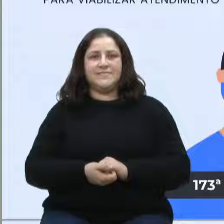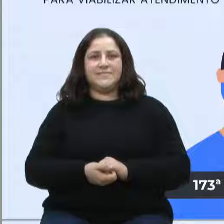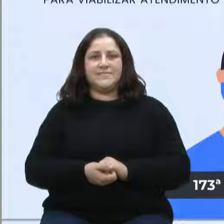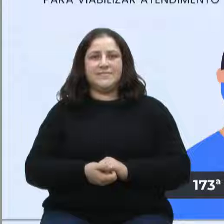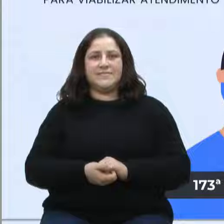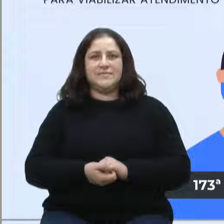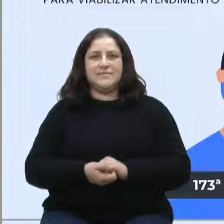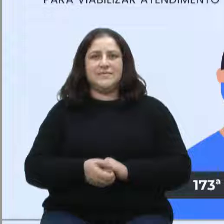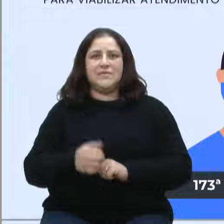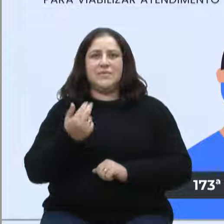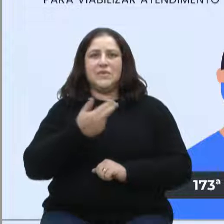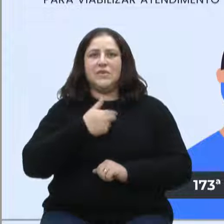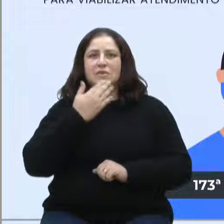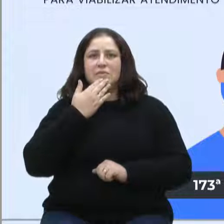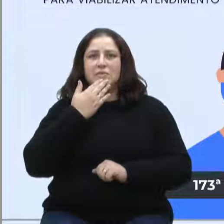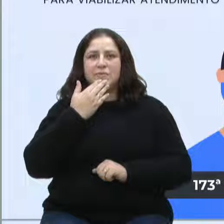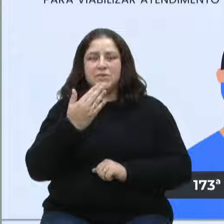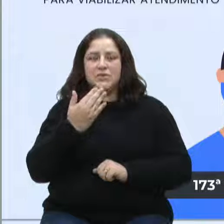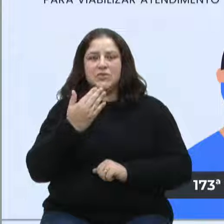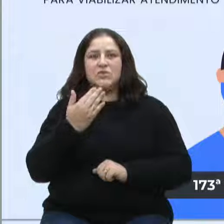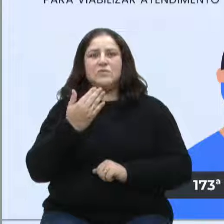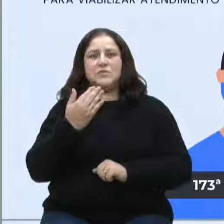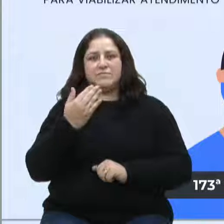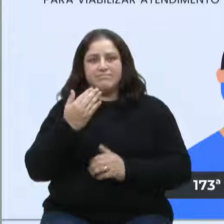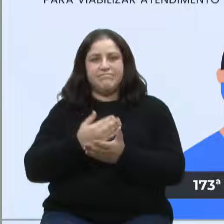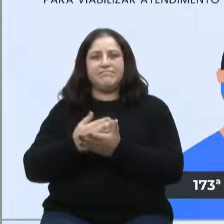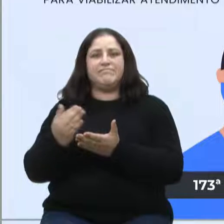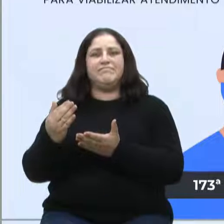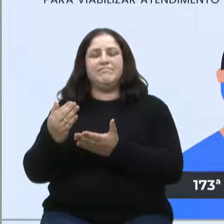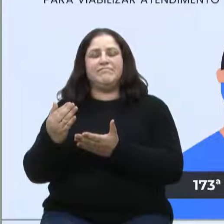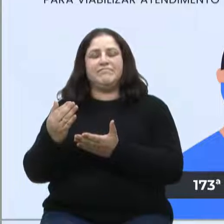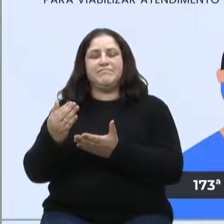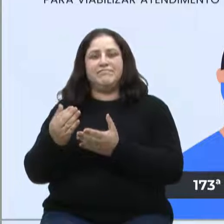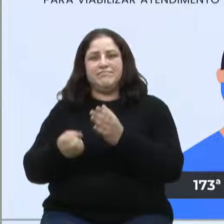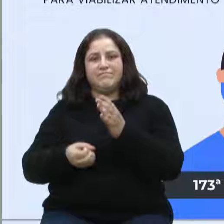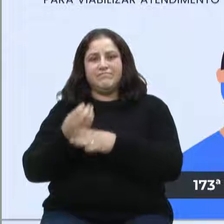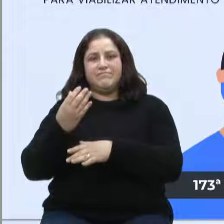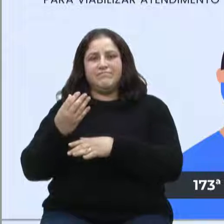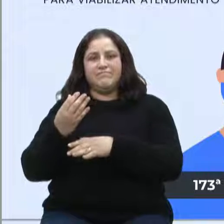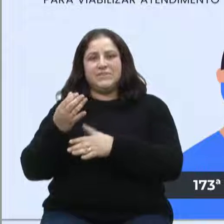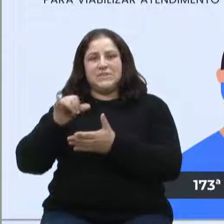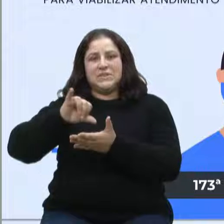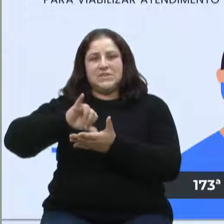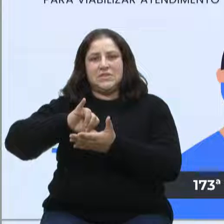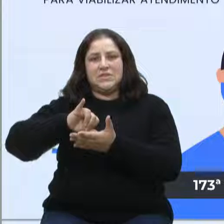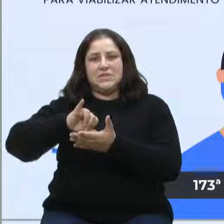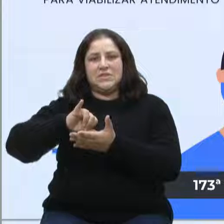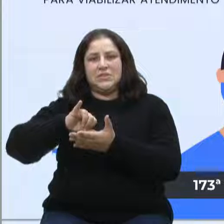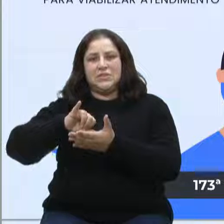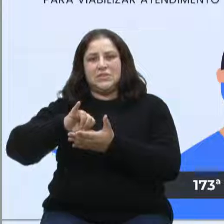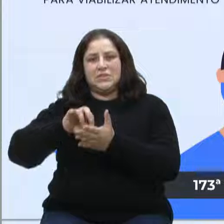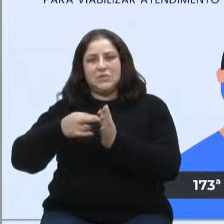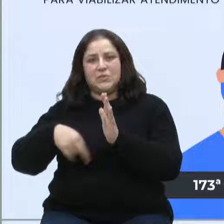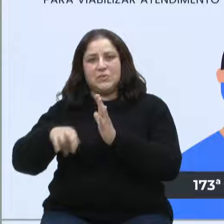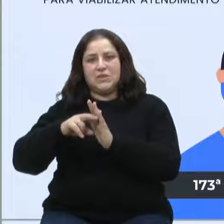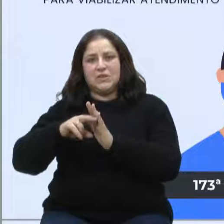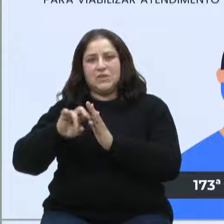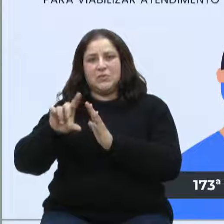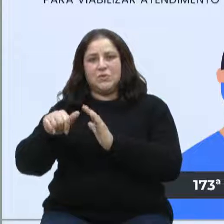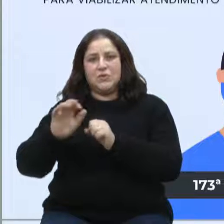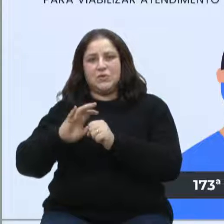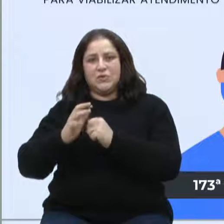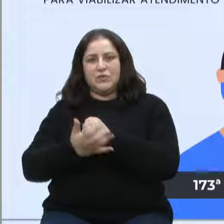Então, a gente solicitou, né, essa implantação do Centro de Reabilitação pós-Covid, visto que eram inúmeras as